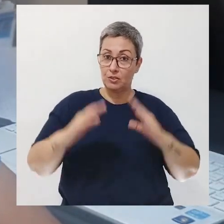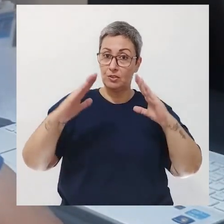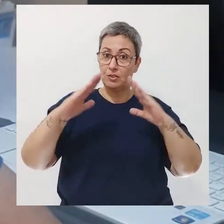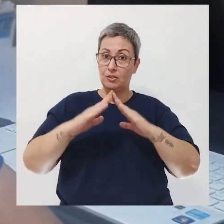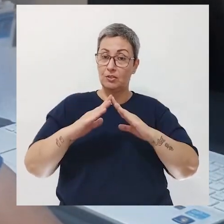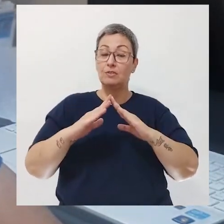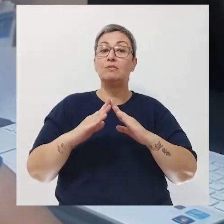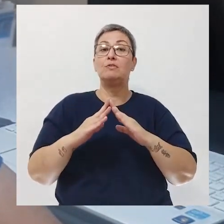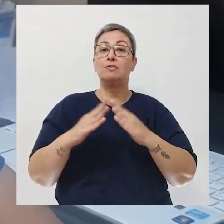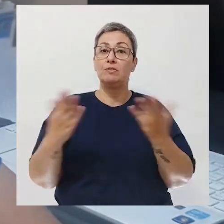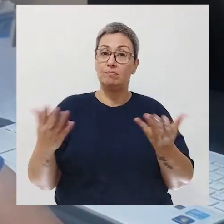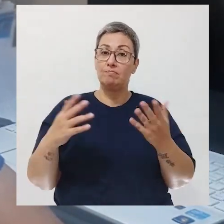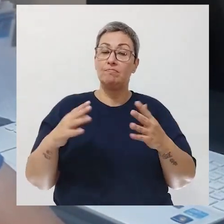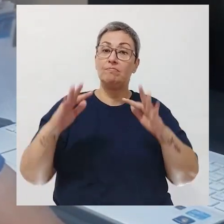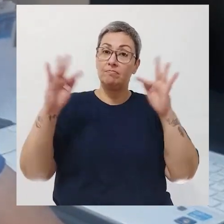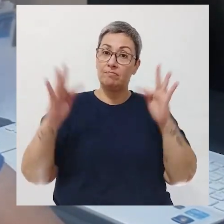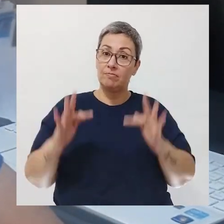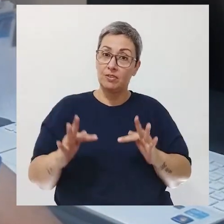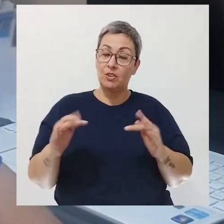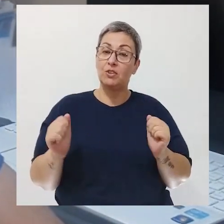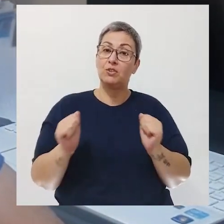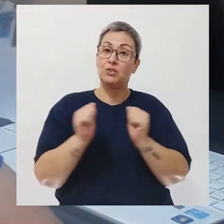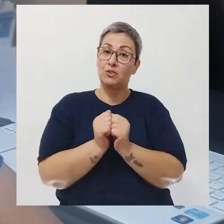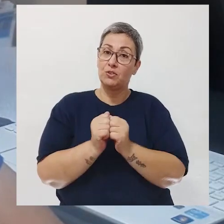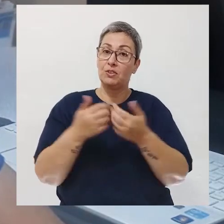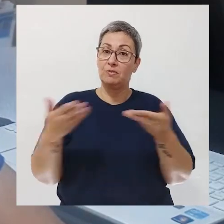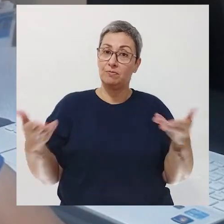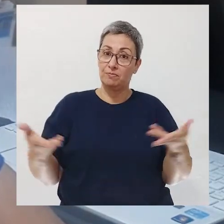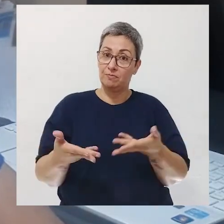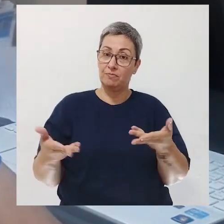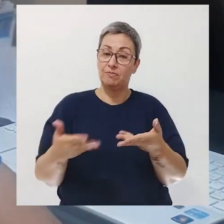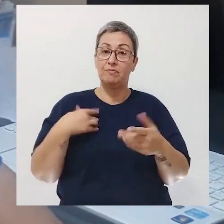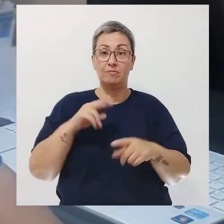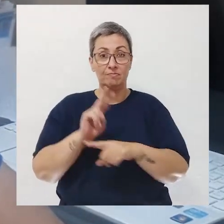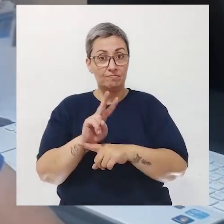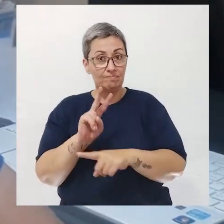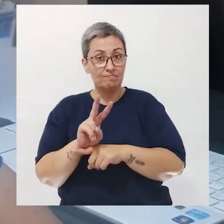em Casa. Muito feliz por vocês estarem aqui com a gente.